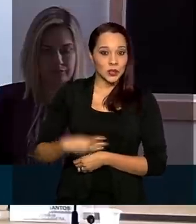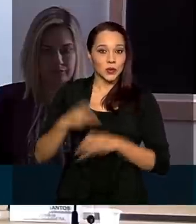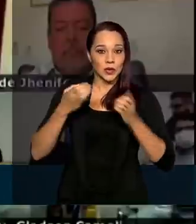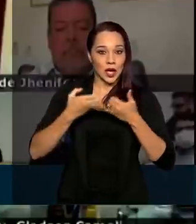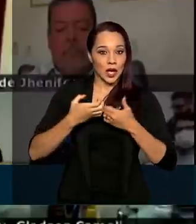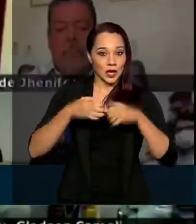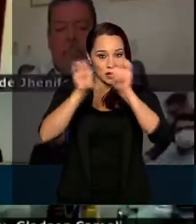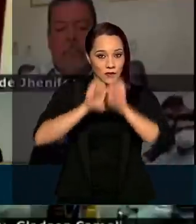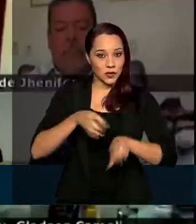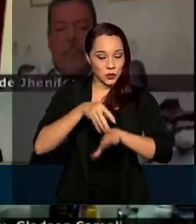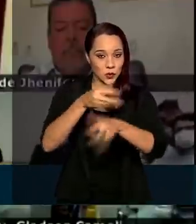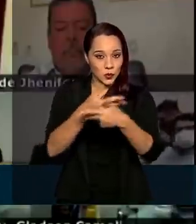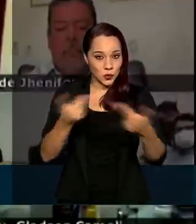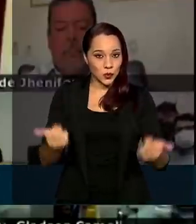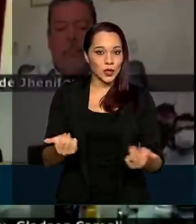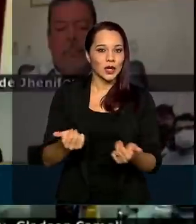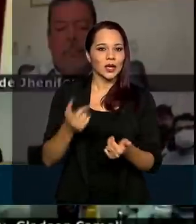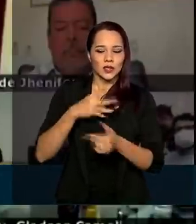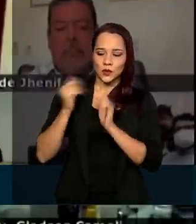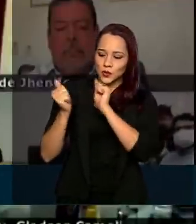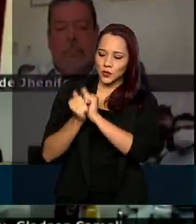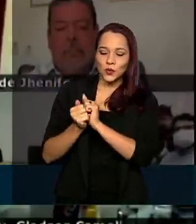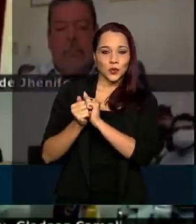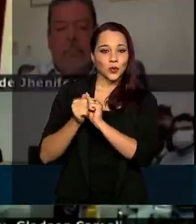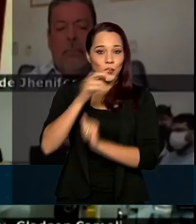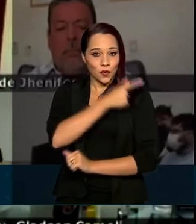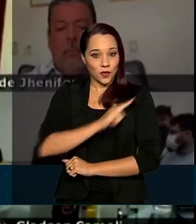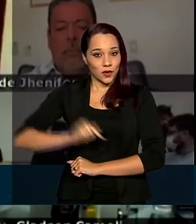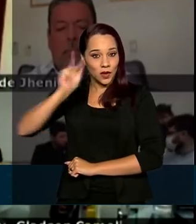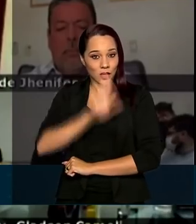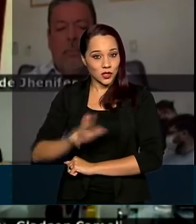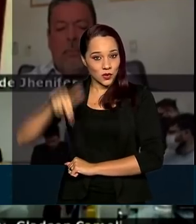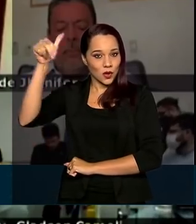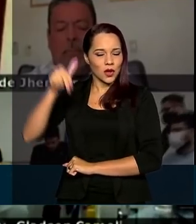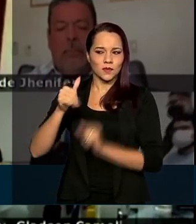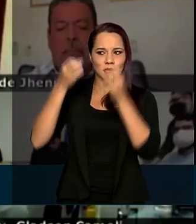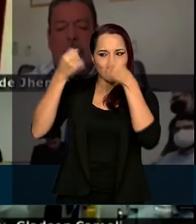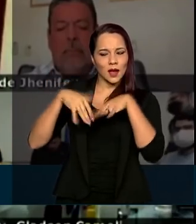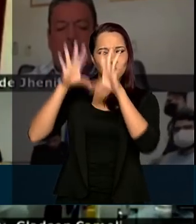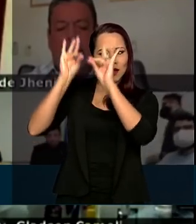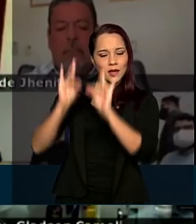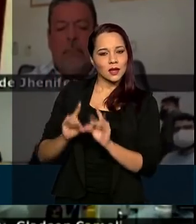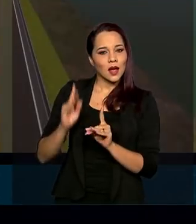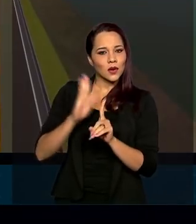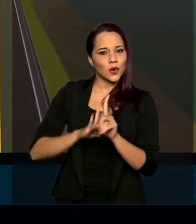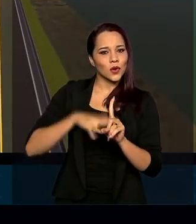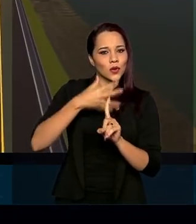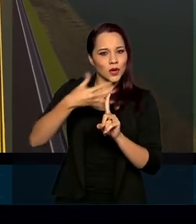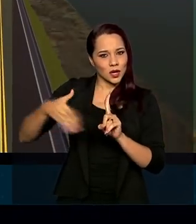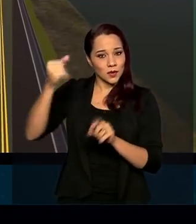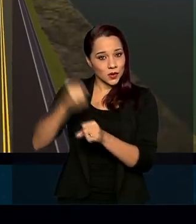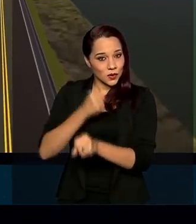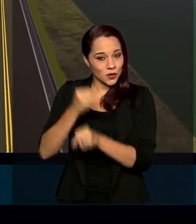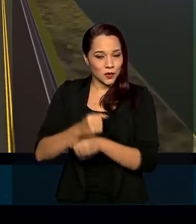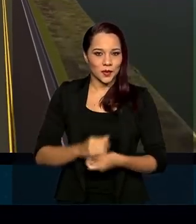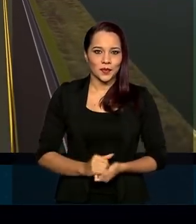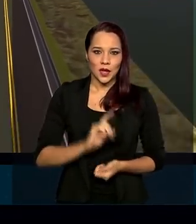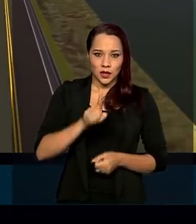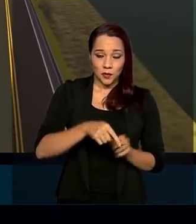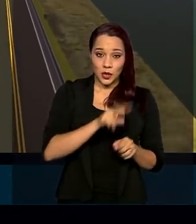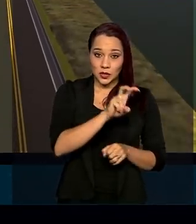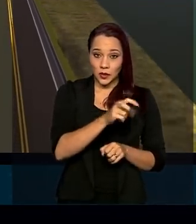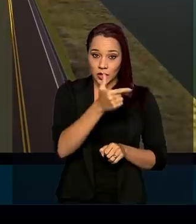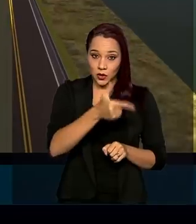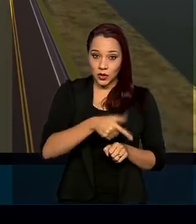se reuniu com governadores da região norte por videoconferência para detalhar o cronograma das obras. Depois dos primeiros 52